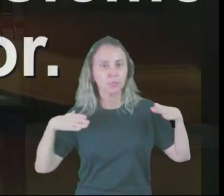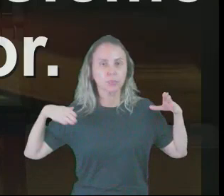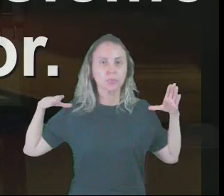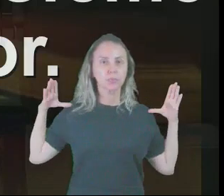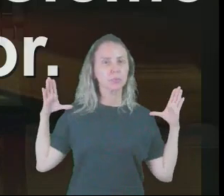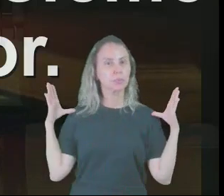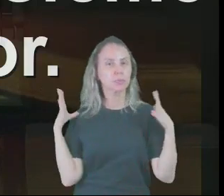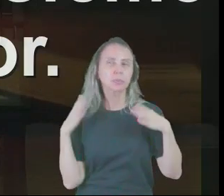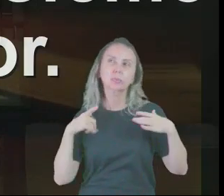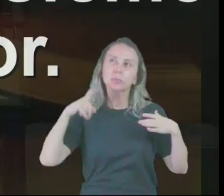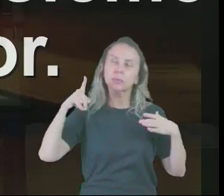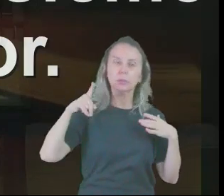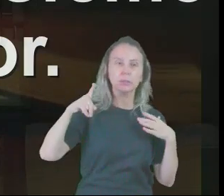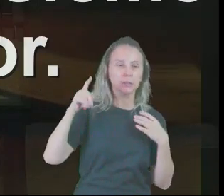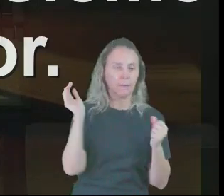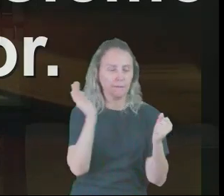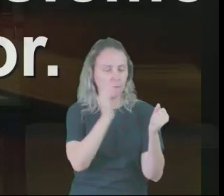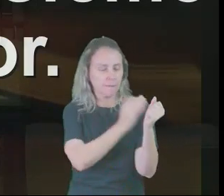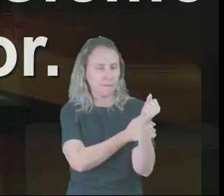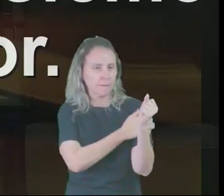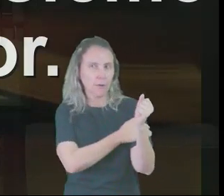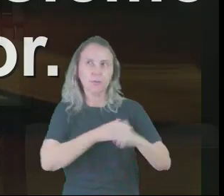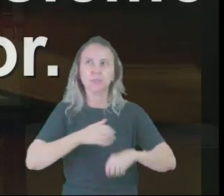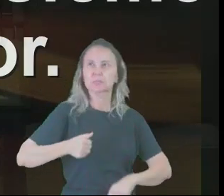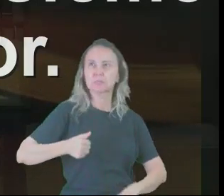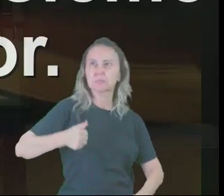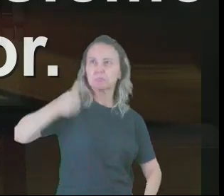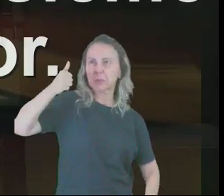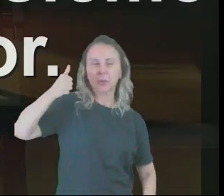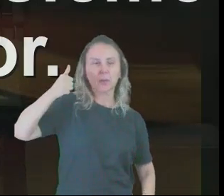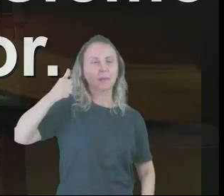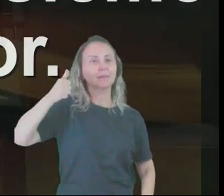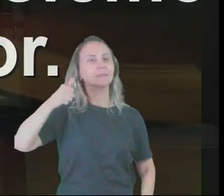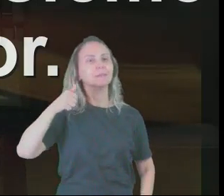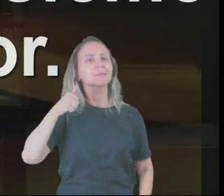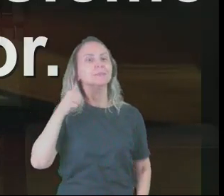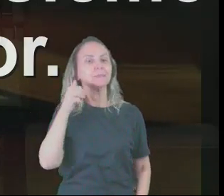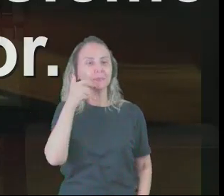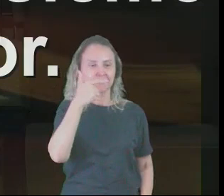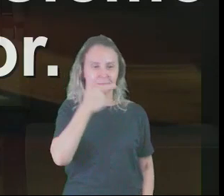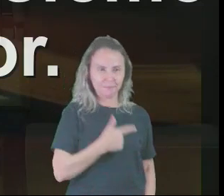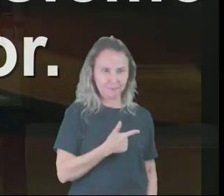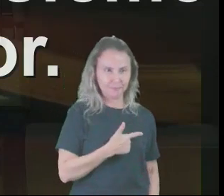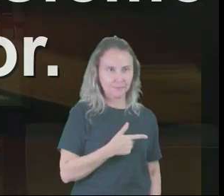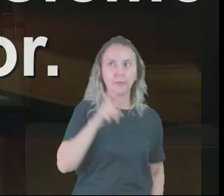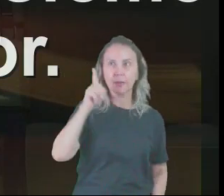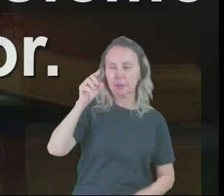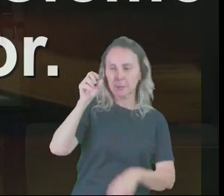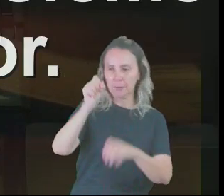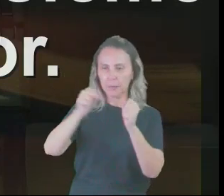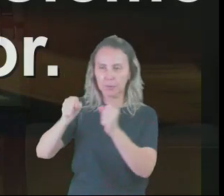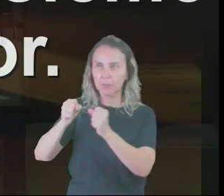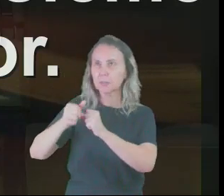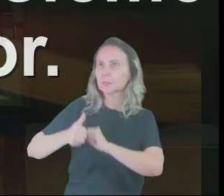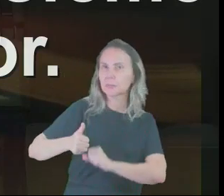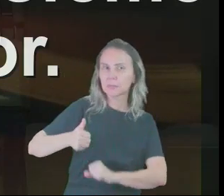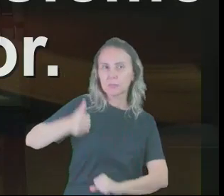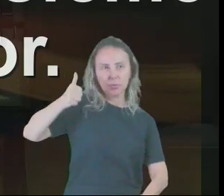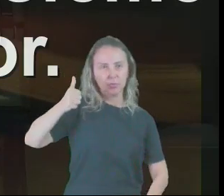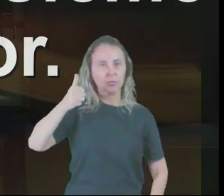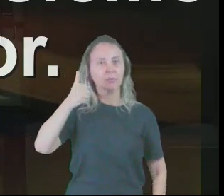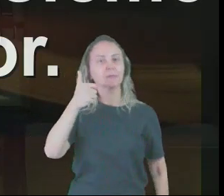força e poder Não pronunciam Contra Eles juízo